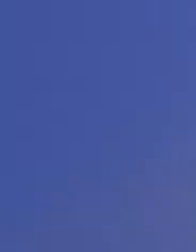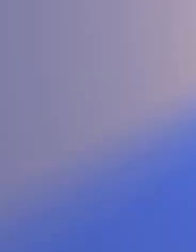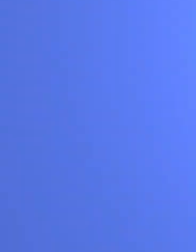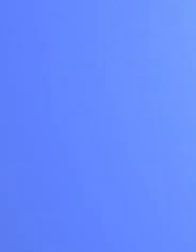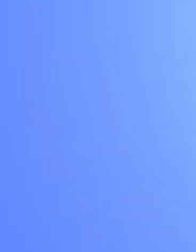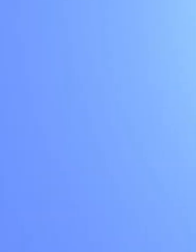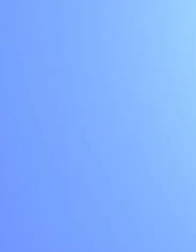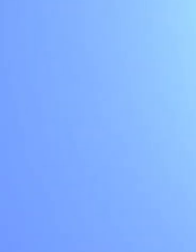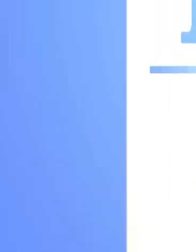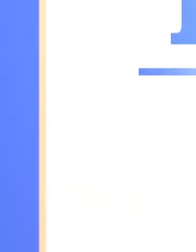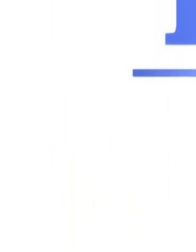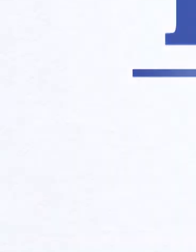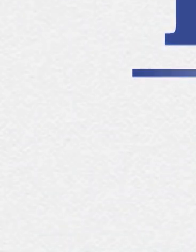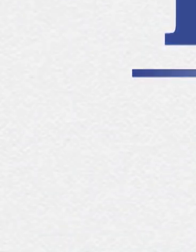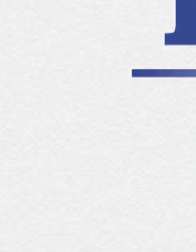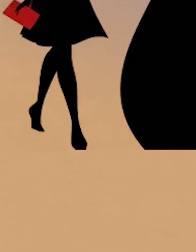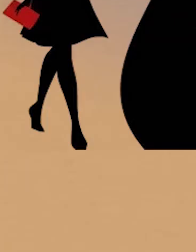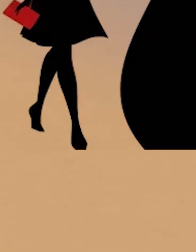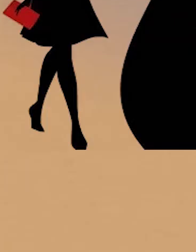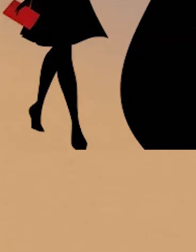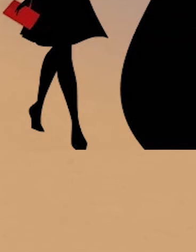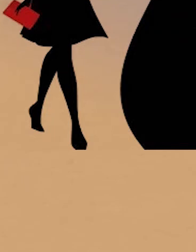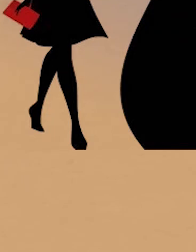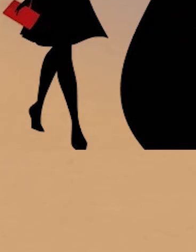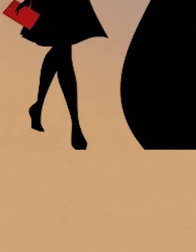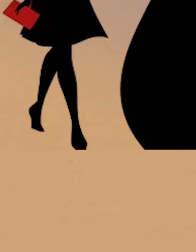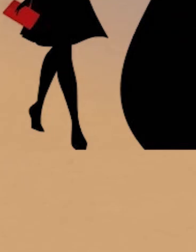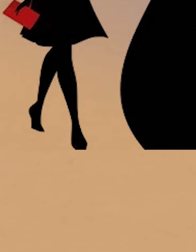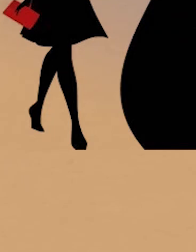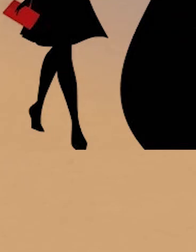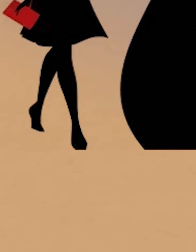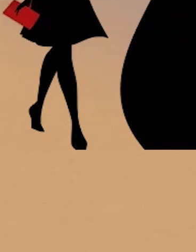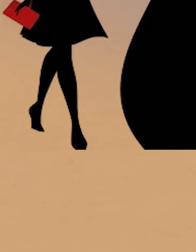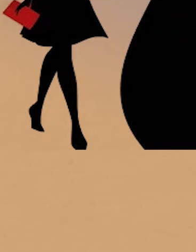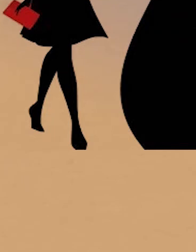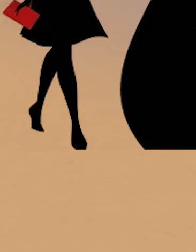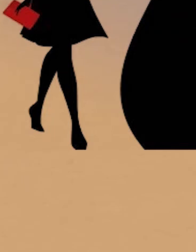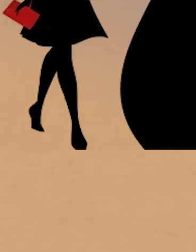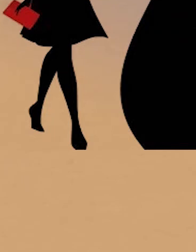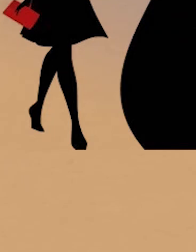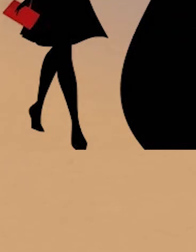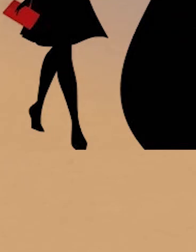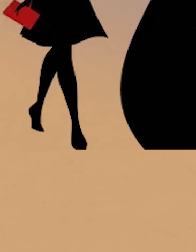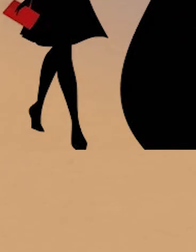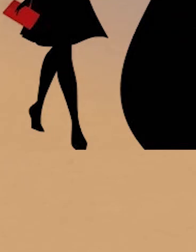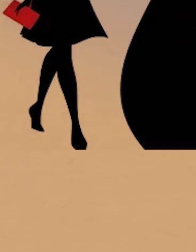programa encontro semanal o oferecimento beleza e cia a vida com mais estilo